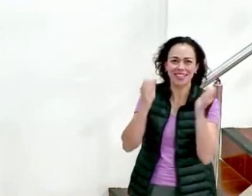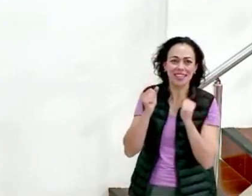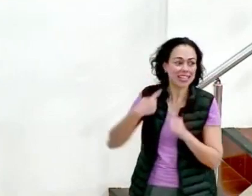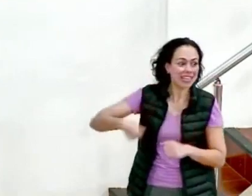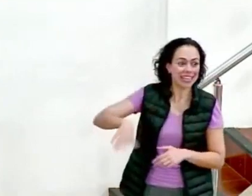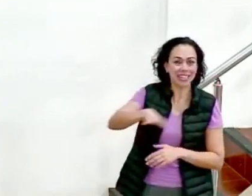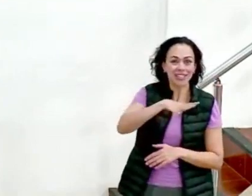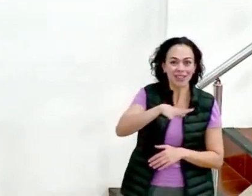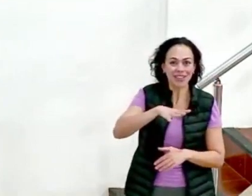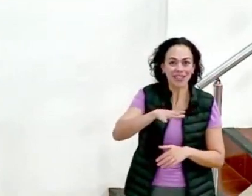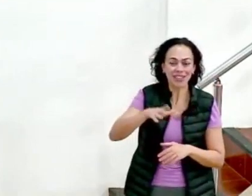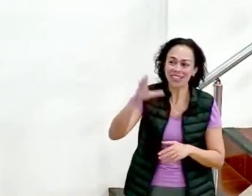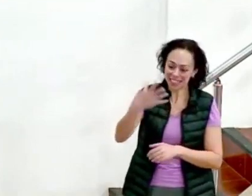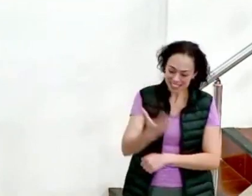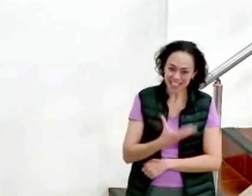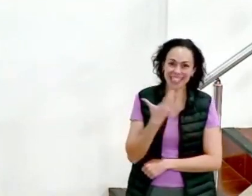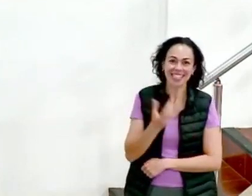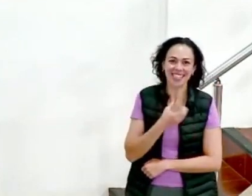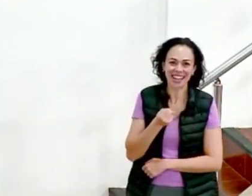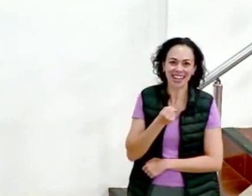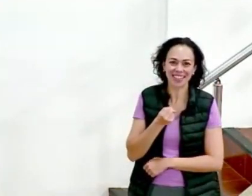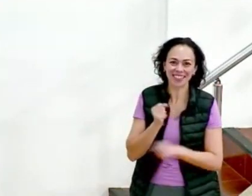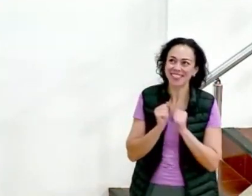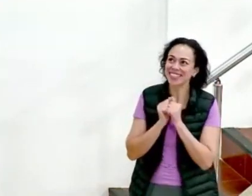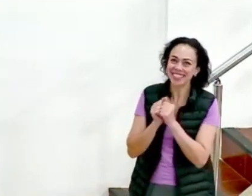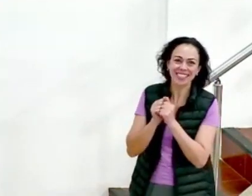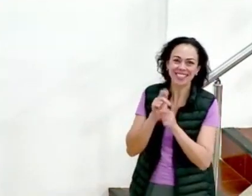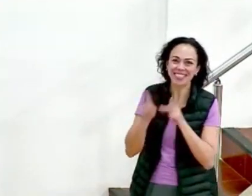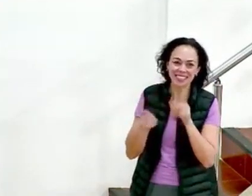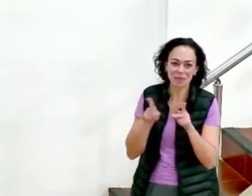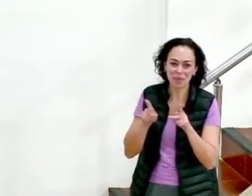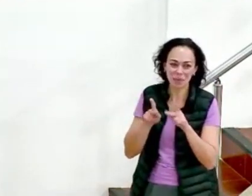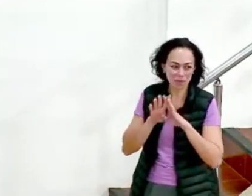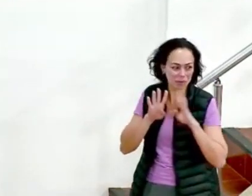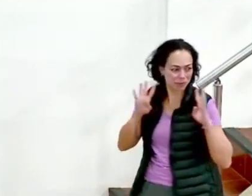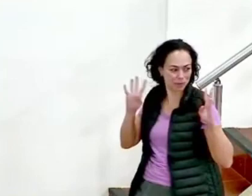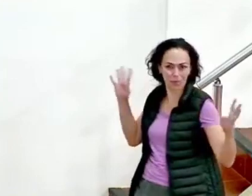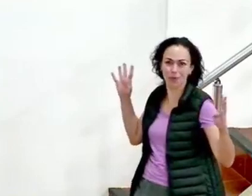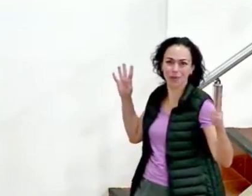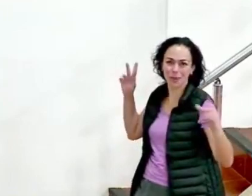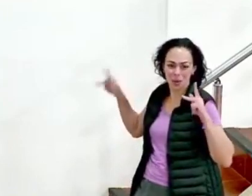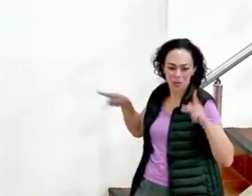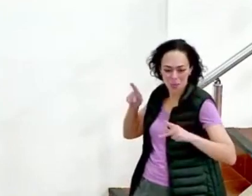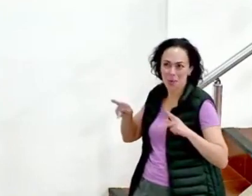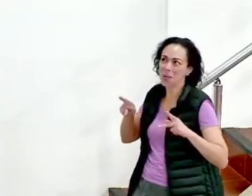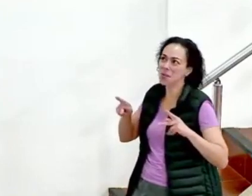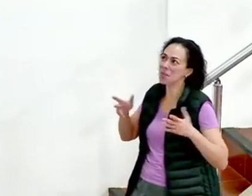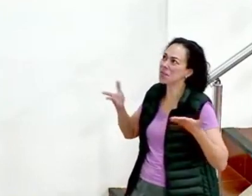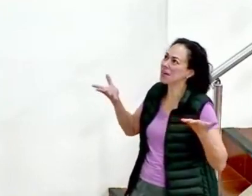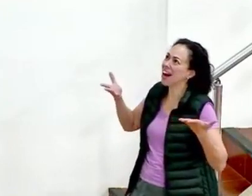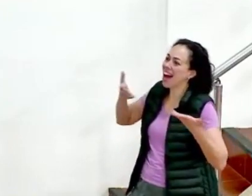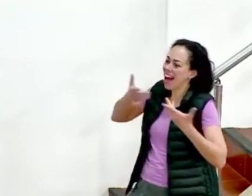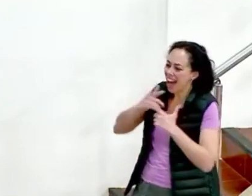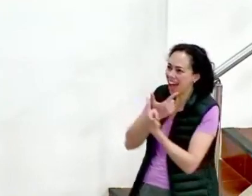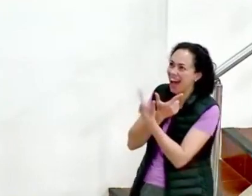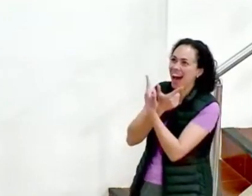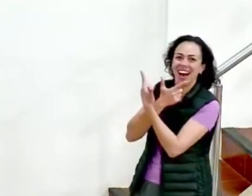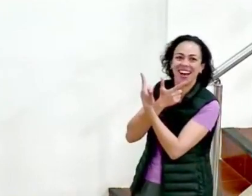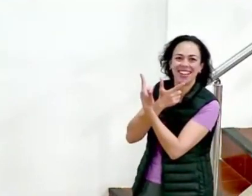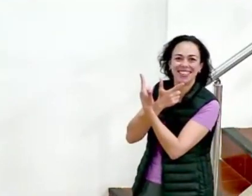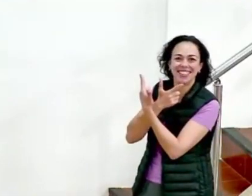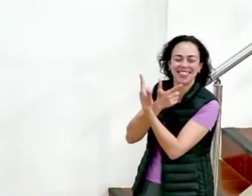rindo, mas rindo de alegria, porque nós estamos entrando na morada celestial, para ali, juntamente com todo o povo de